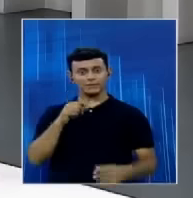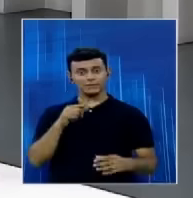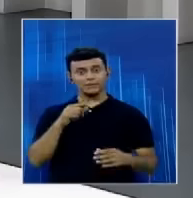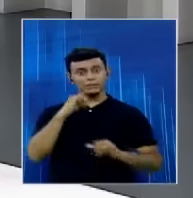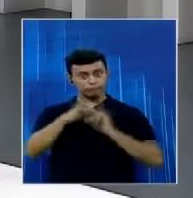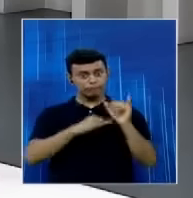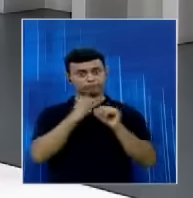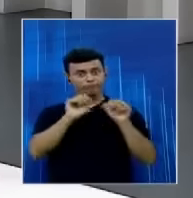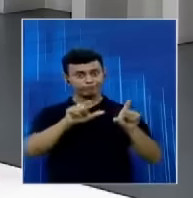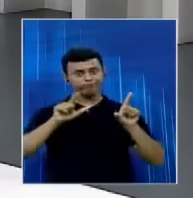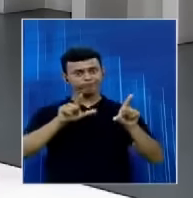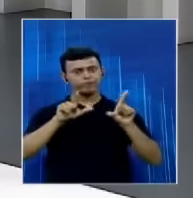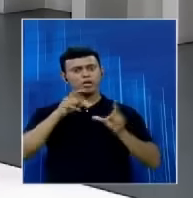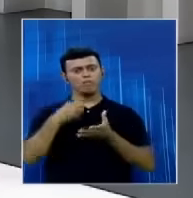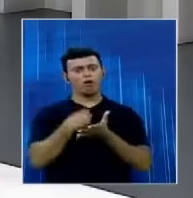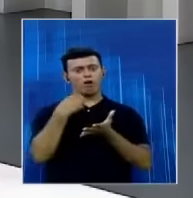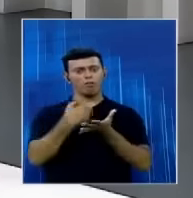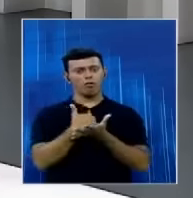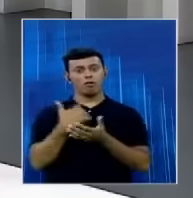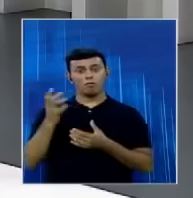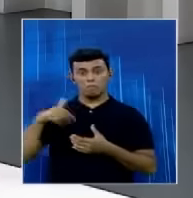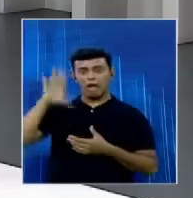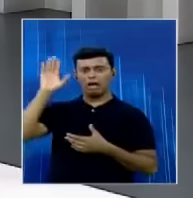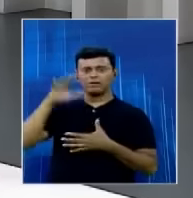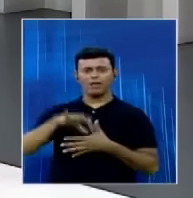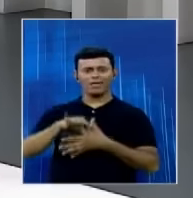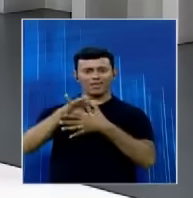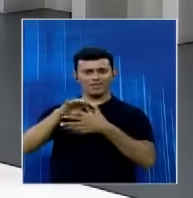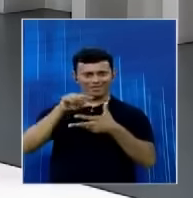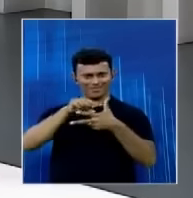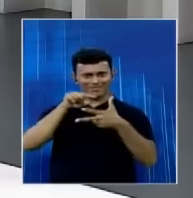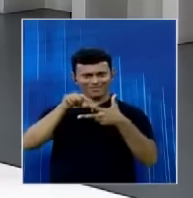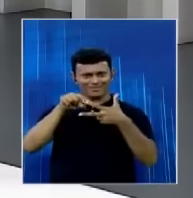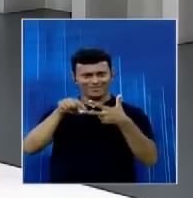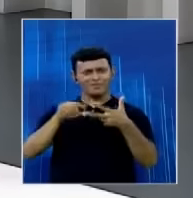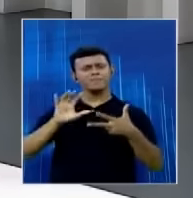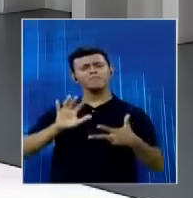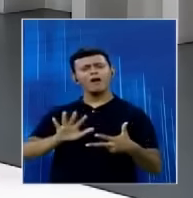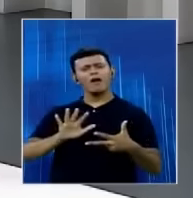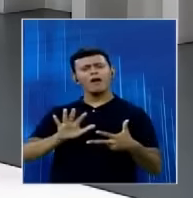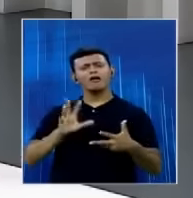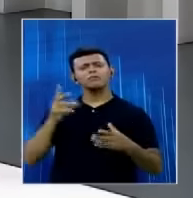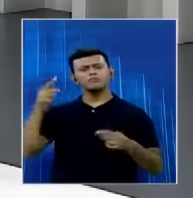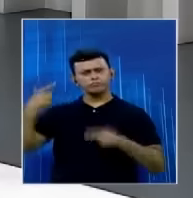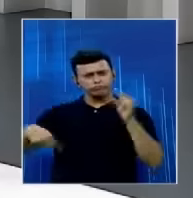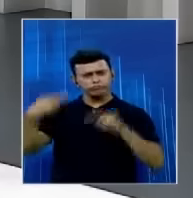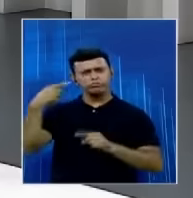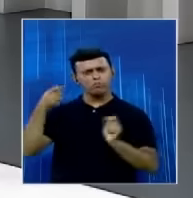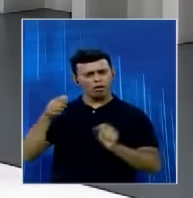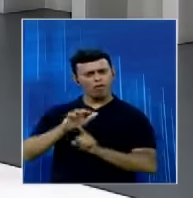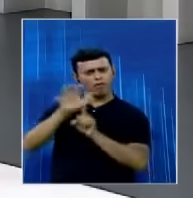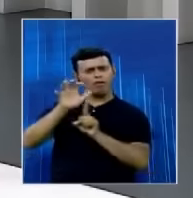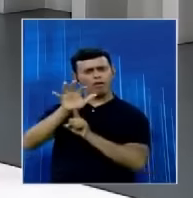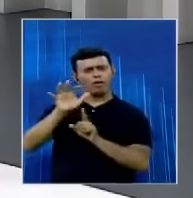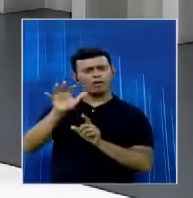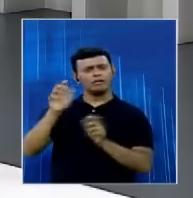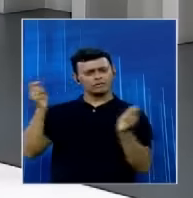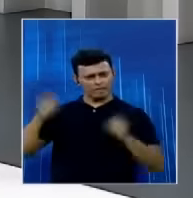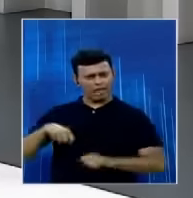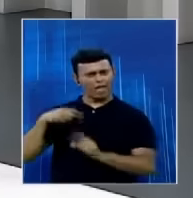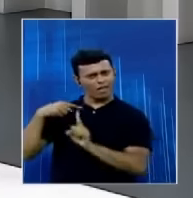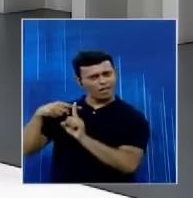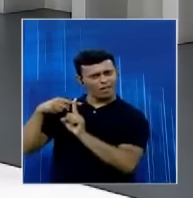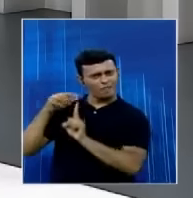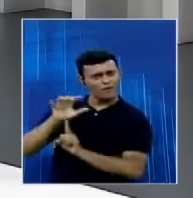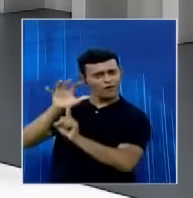os candidatos que estão lá liderando as pesquisas. Mas como que um debate pode influenciar positivamente ou não, mas pensando